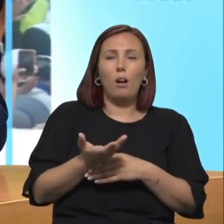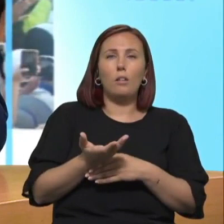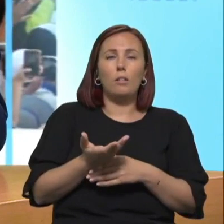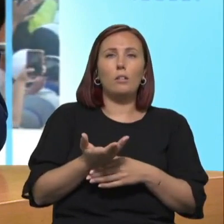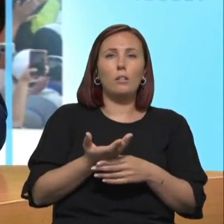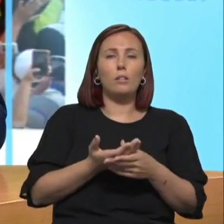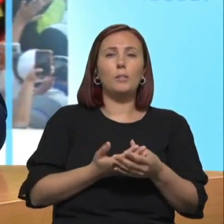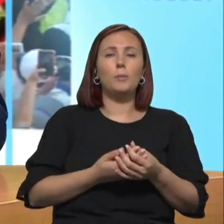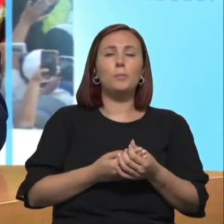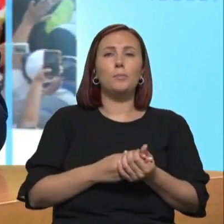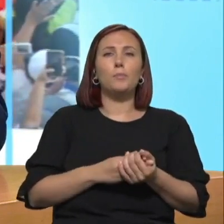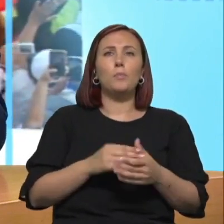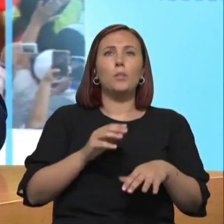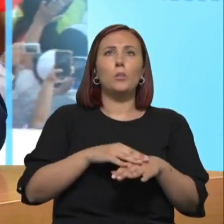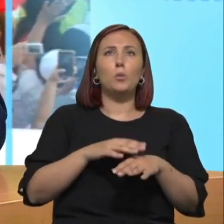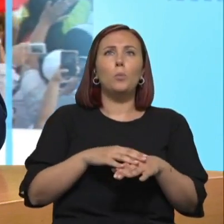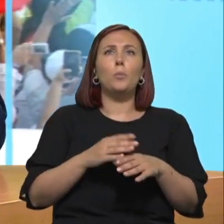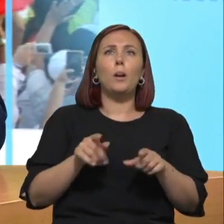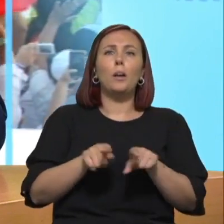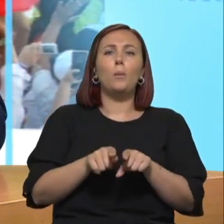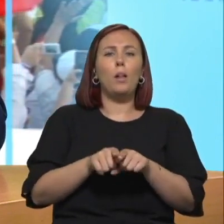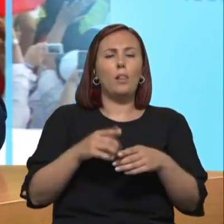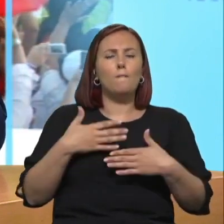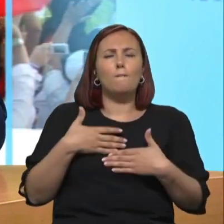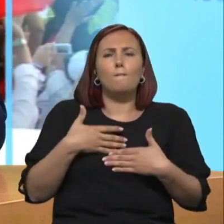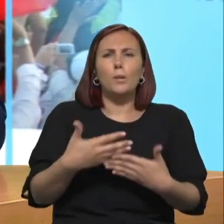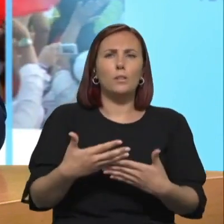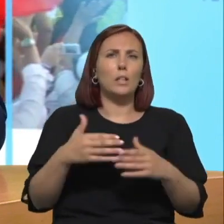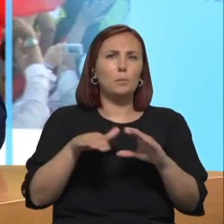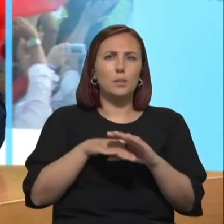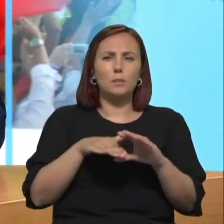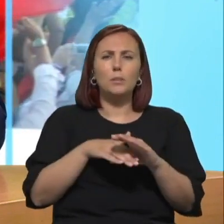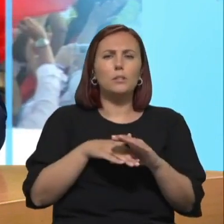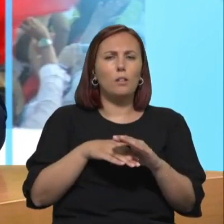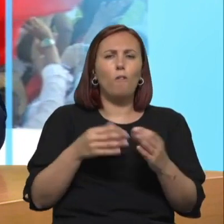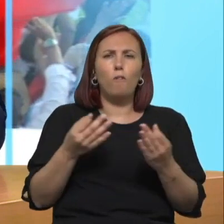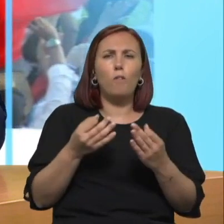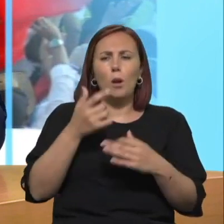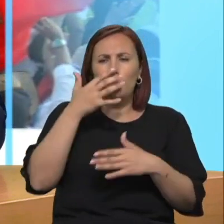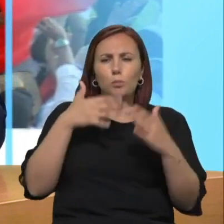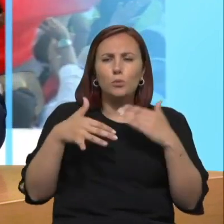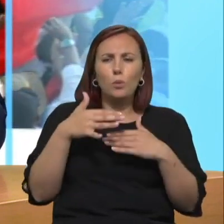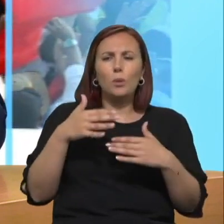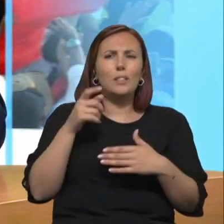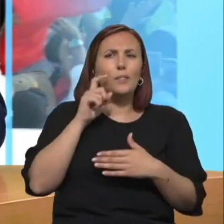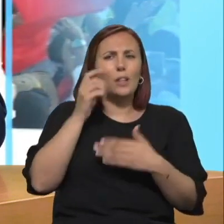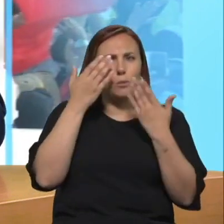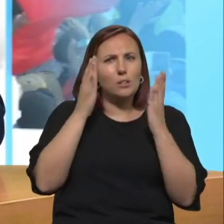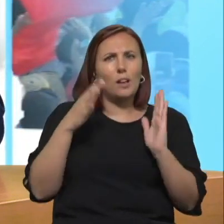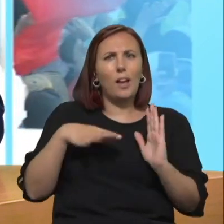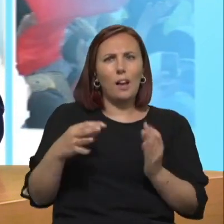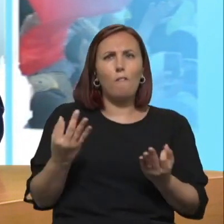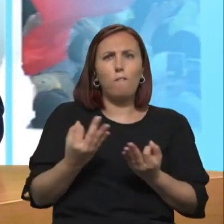efetivamente há desde logo uma grande vontade de participação dos cidadãos na defesa da democracia. Quem